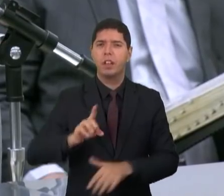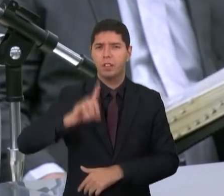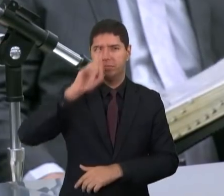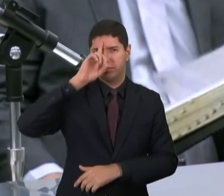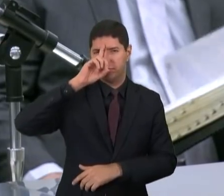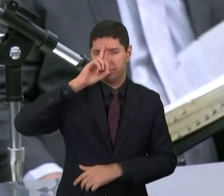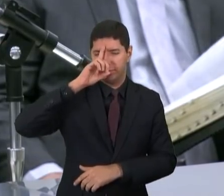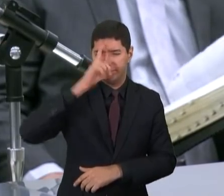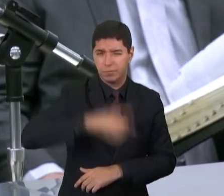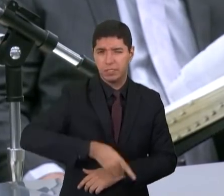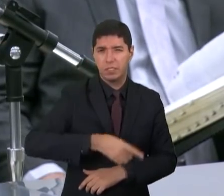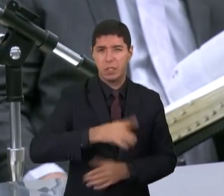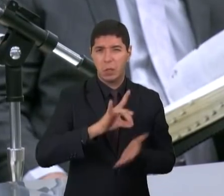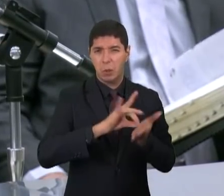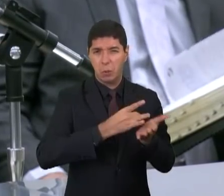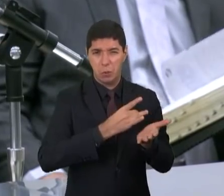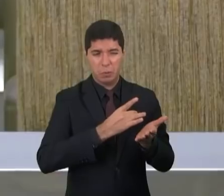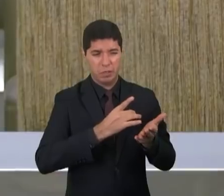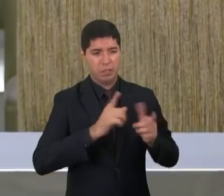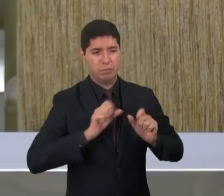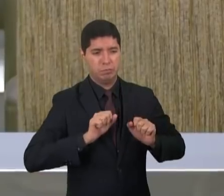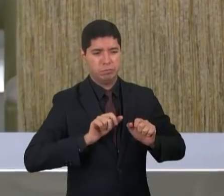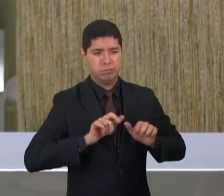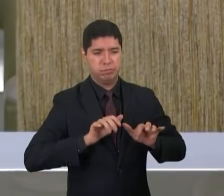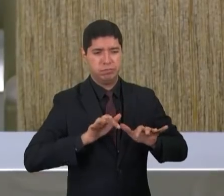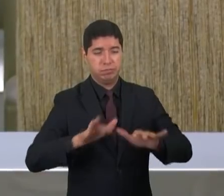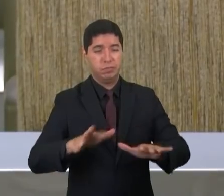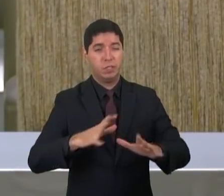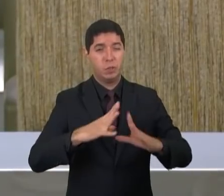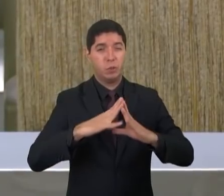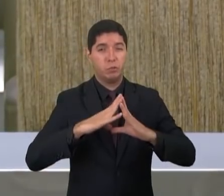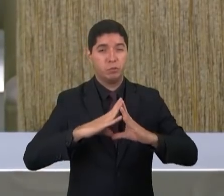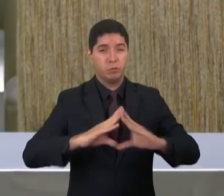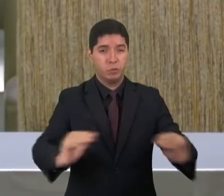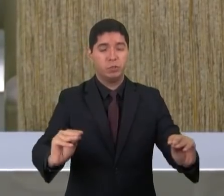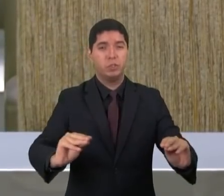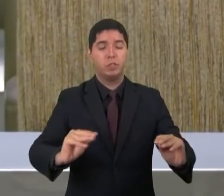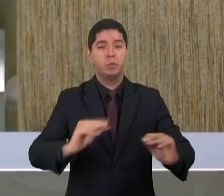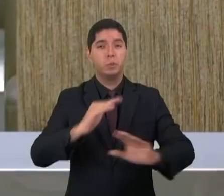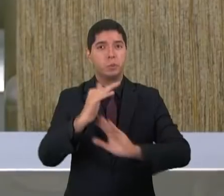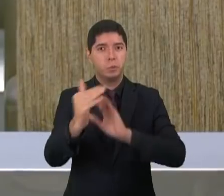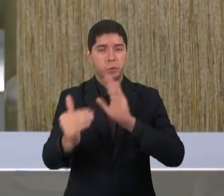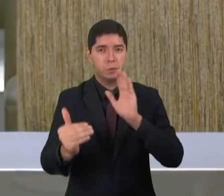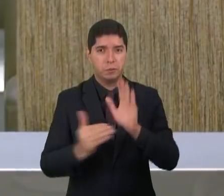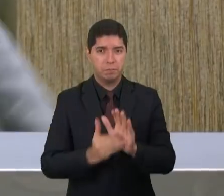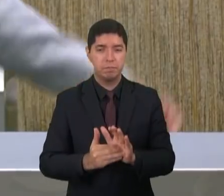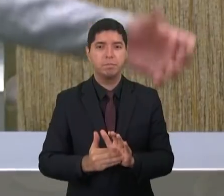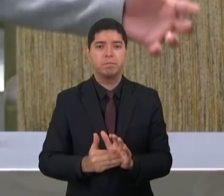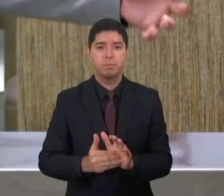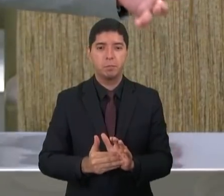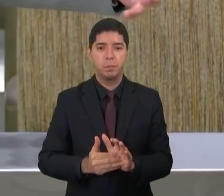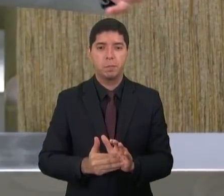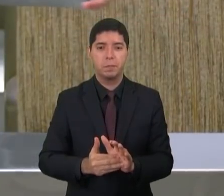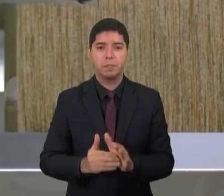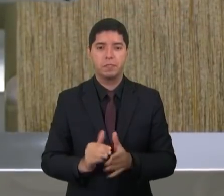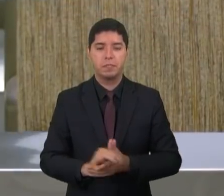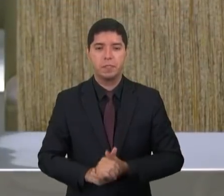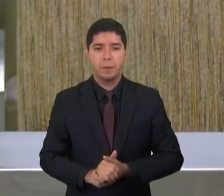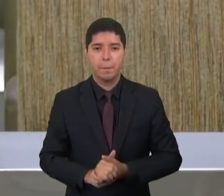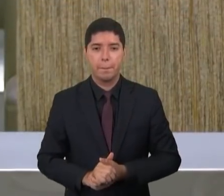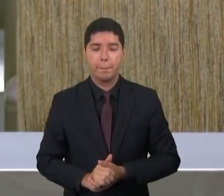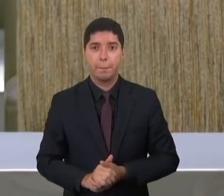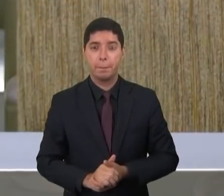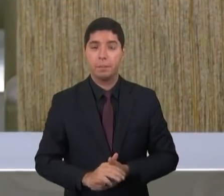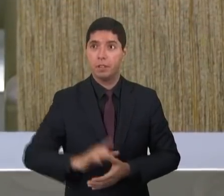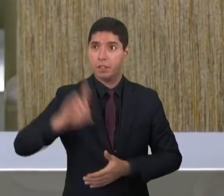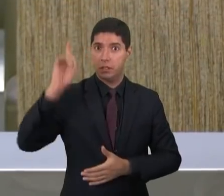espalharei os teus adversários. Deus está dizendo nesta noite: aqueles que se